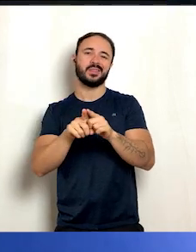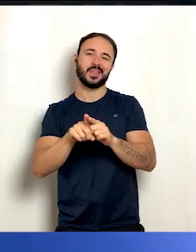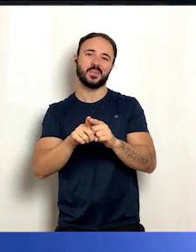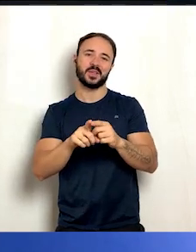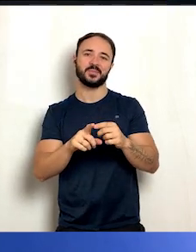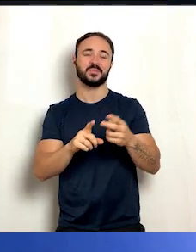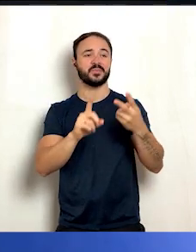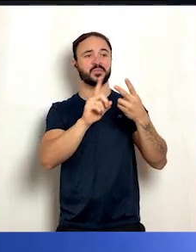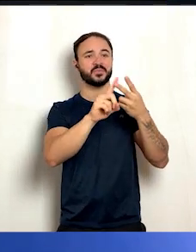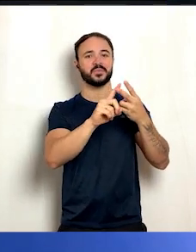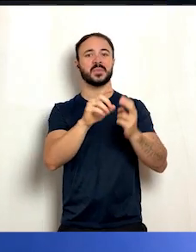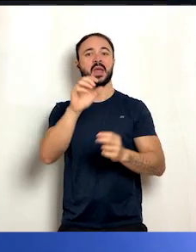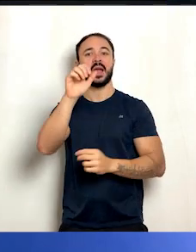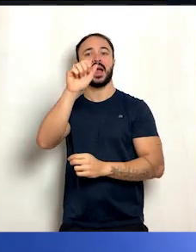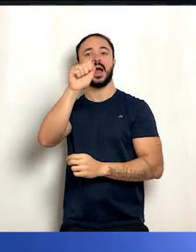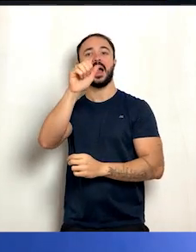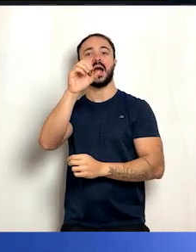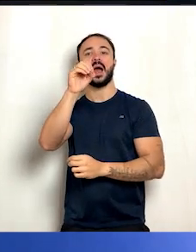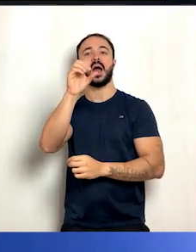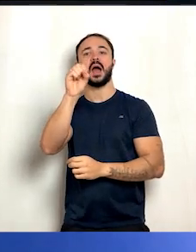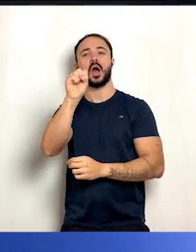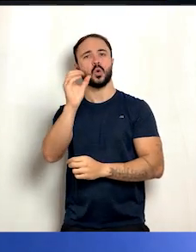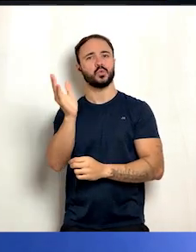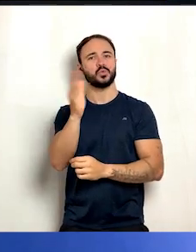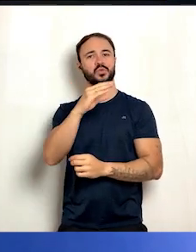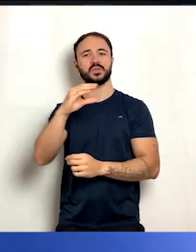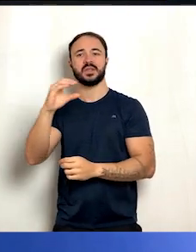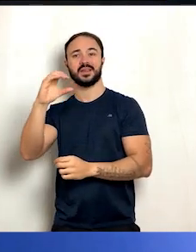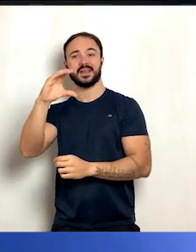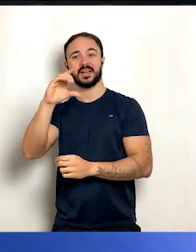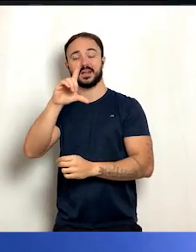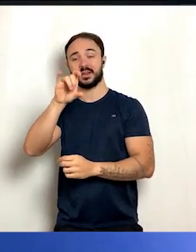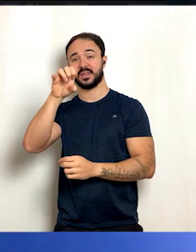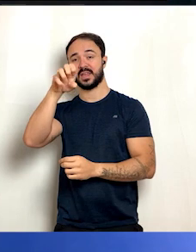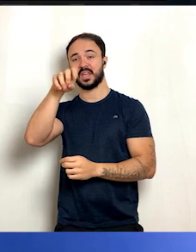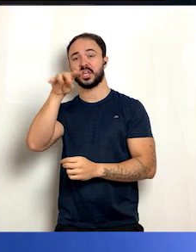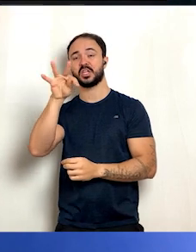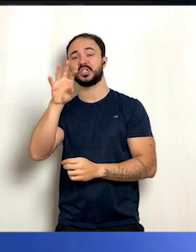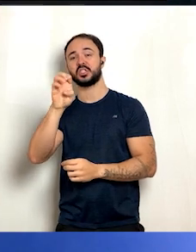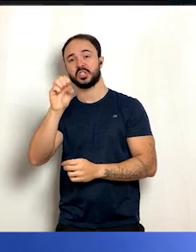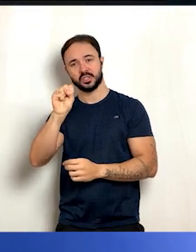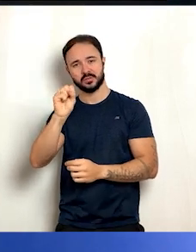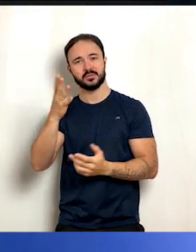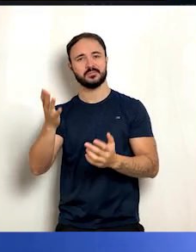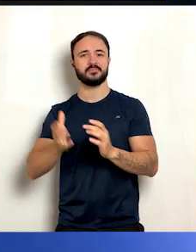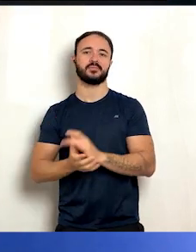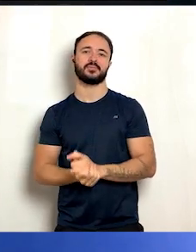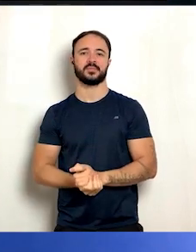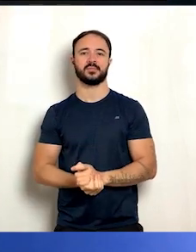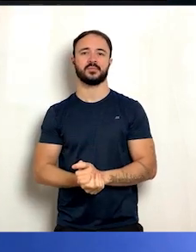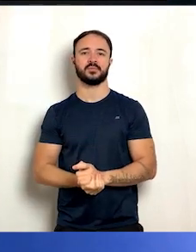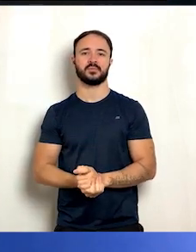e temos aos clientes, que é o complemento com preposição, portanto, objeto indireto.